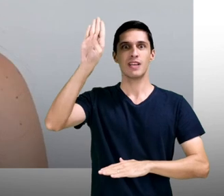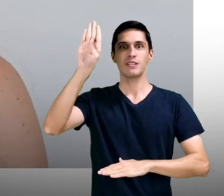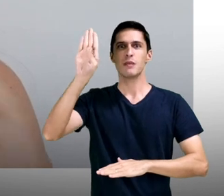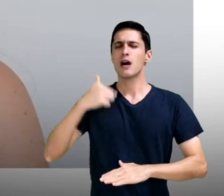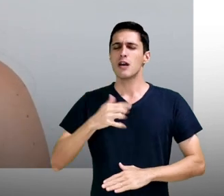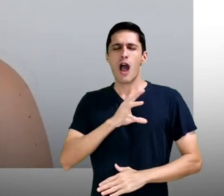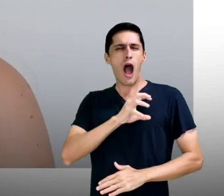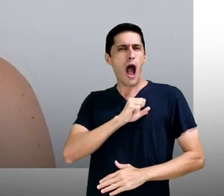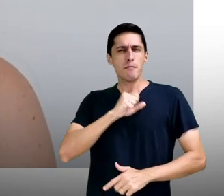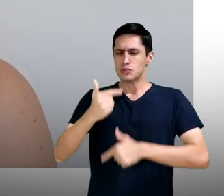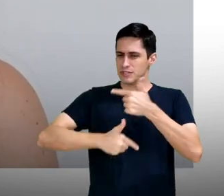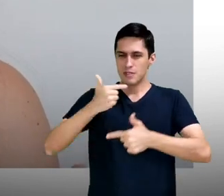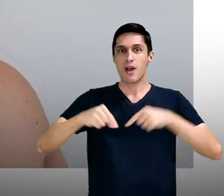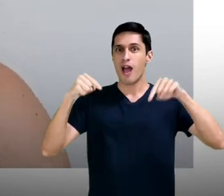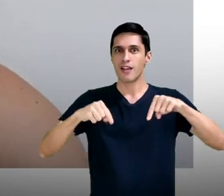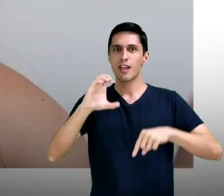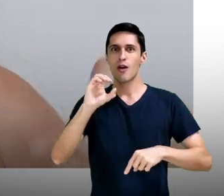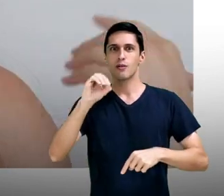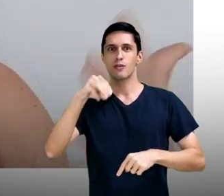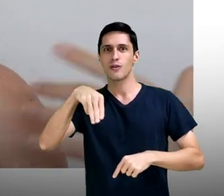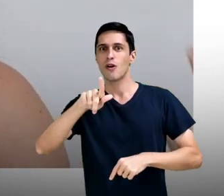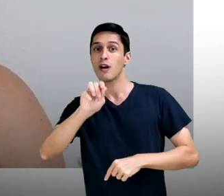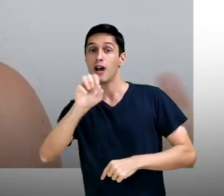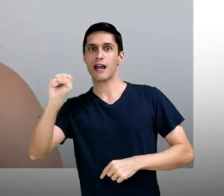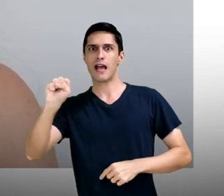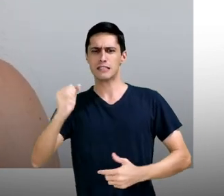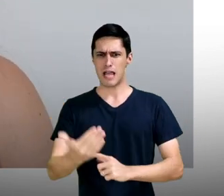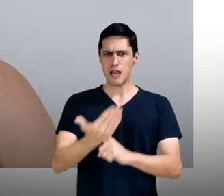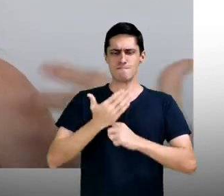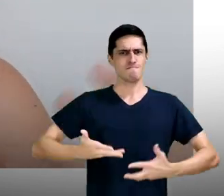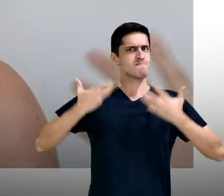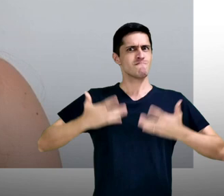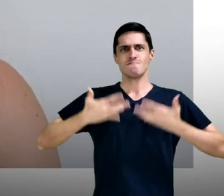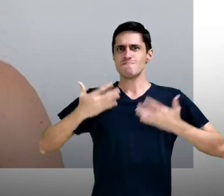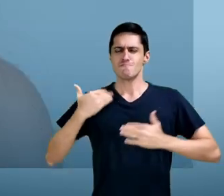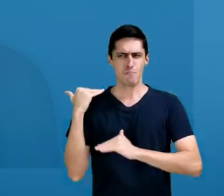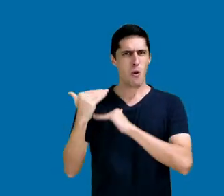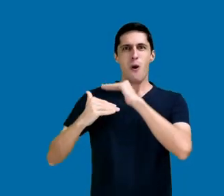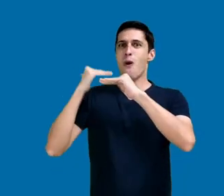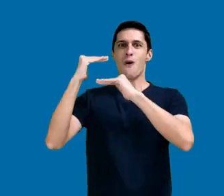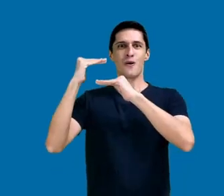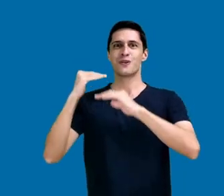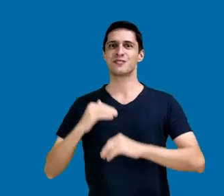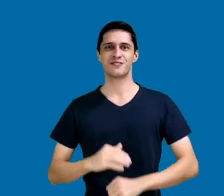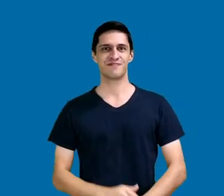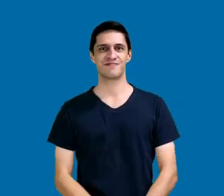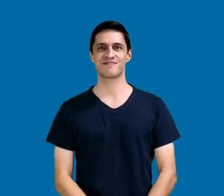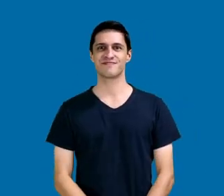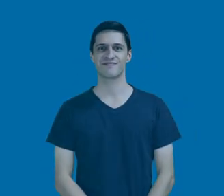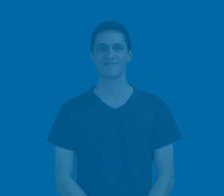faz essa paixão tão grande de trabalhar dá com gás e quem faz energia todo dia a fazer algo melhor e